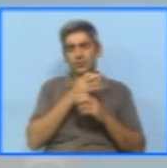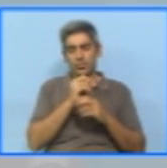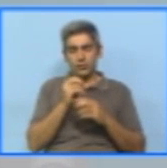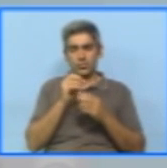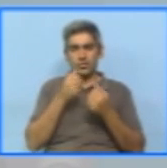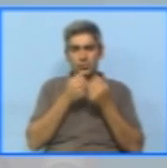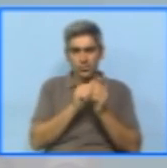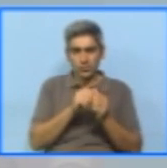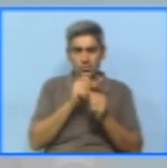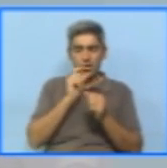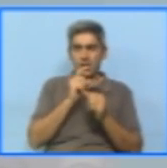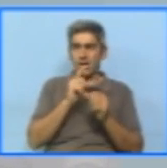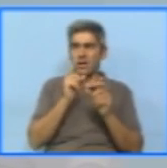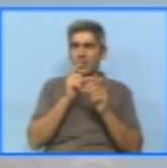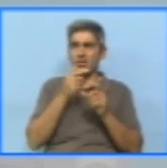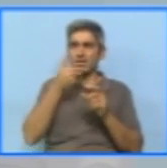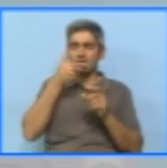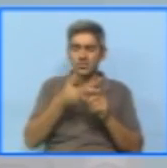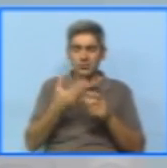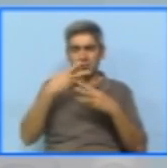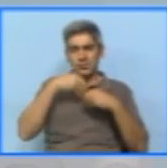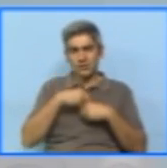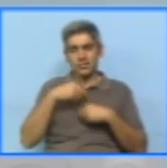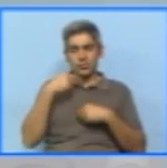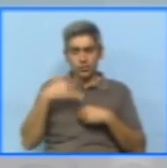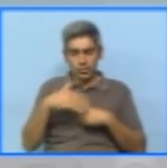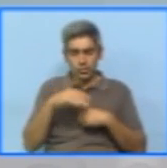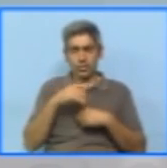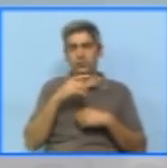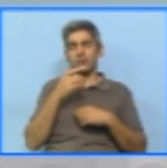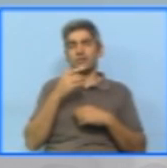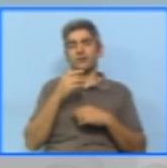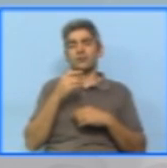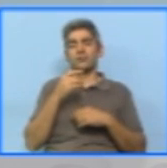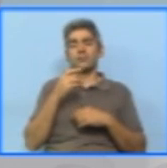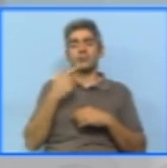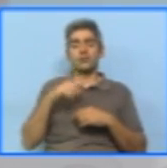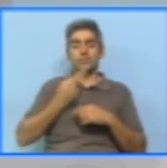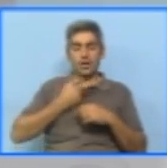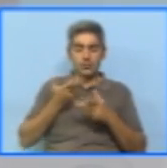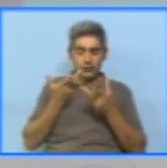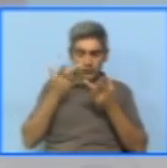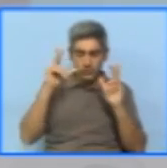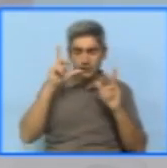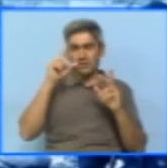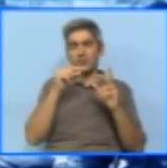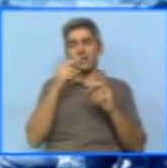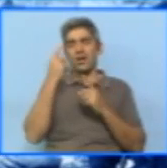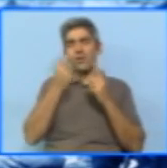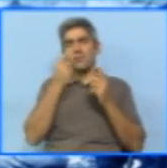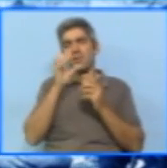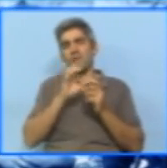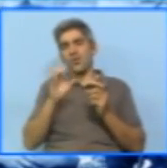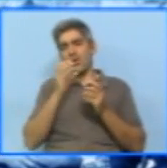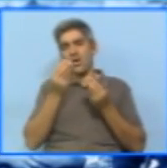fundo, é um acto de sabedoria. Muito bem, isto é, nós temos que nos dispor também, de alguma